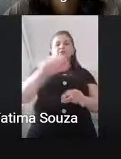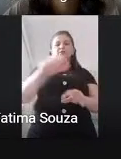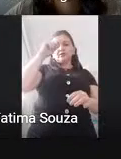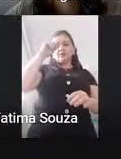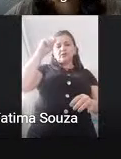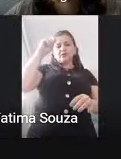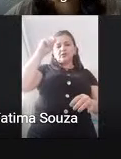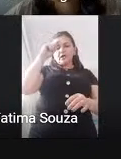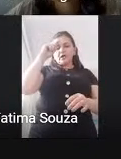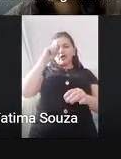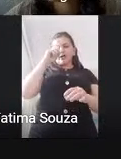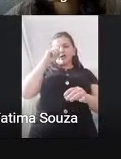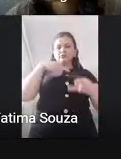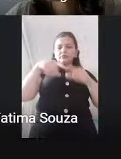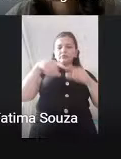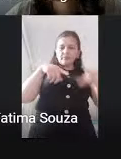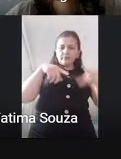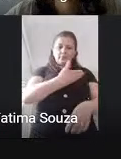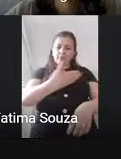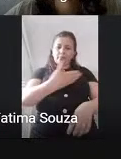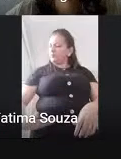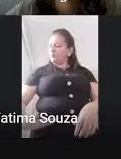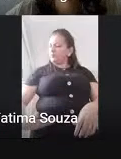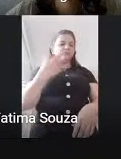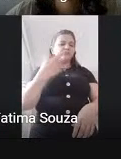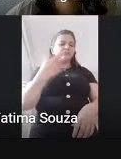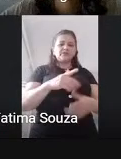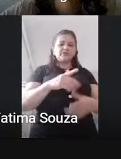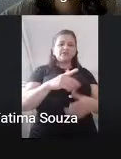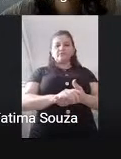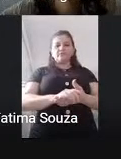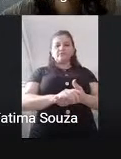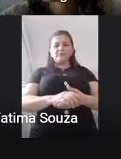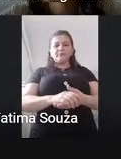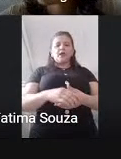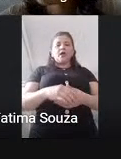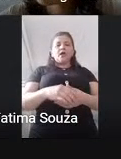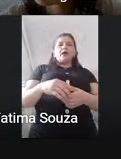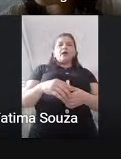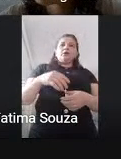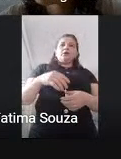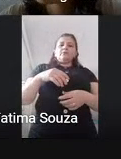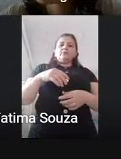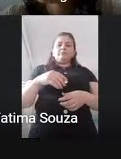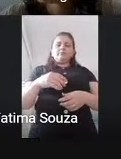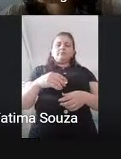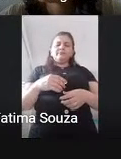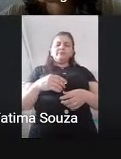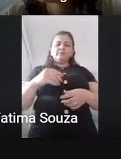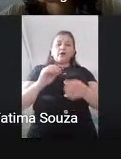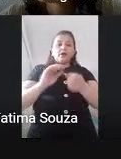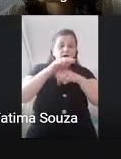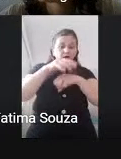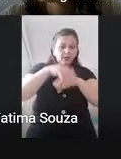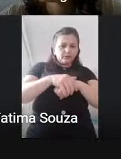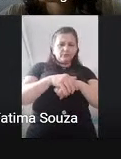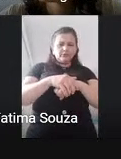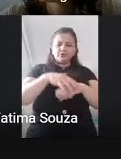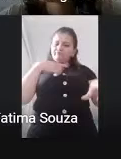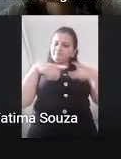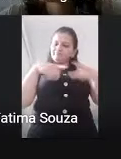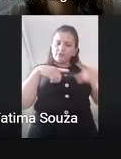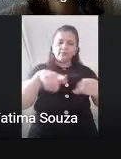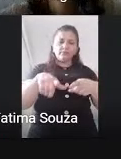conta, né? Para ter ideia, assim, o Cordel Vida trabalha com essa população muitas vezes à noite, né? Nós temos a APROS, que trabalha com profissionais de sexo,